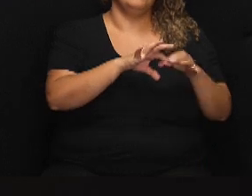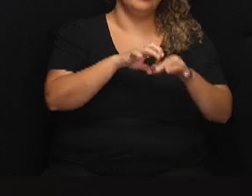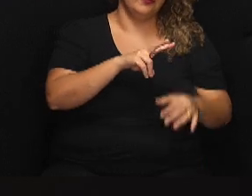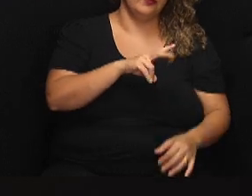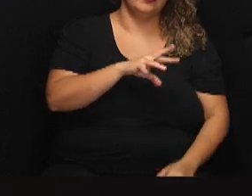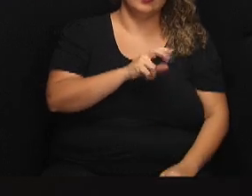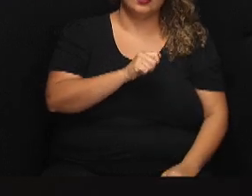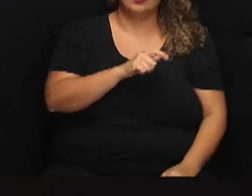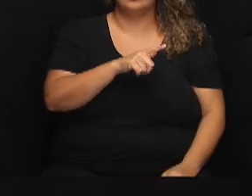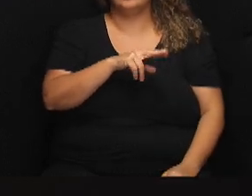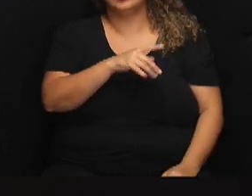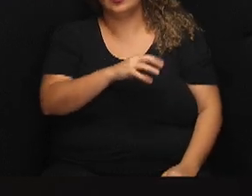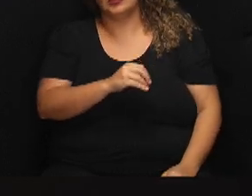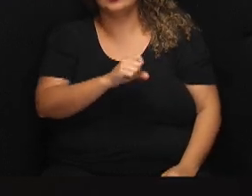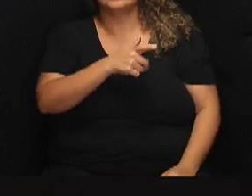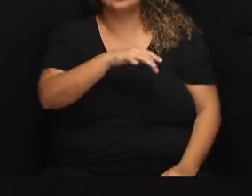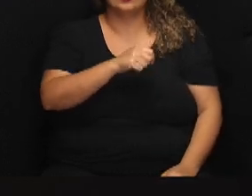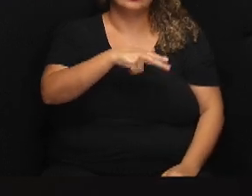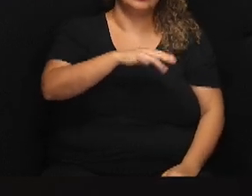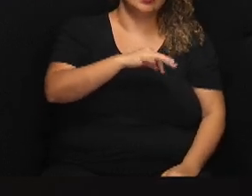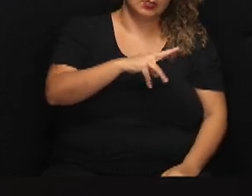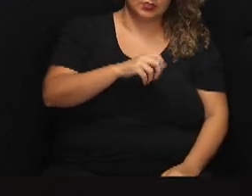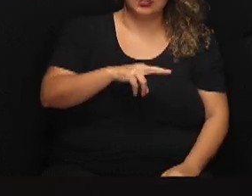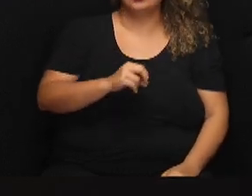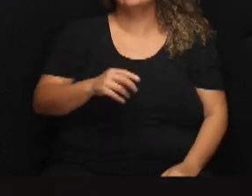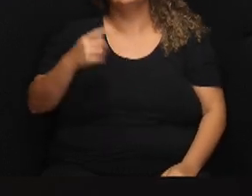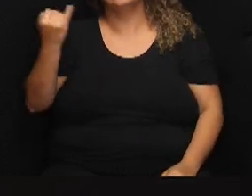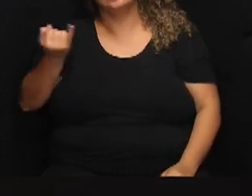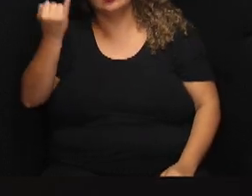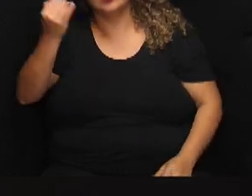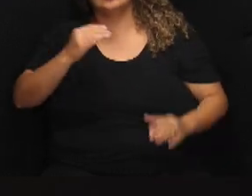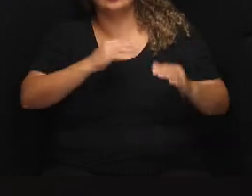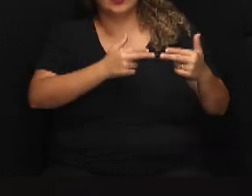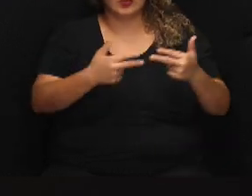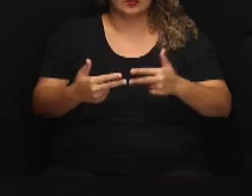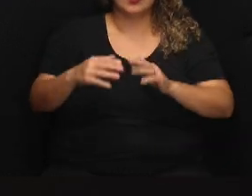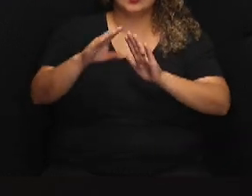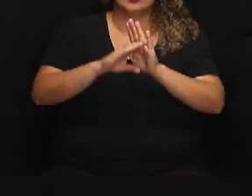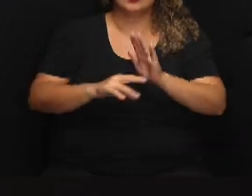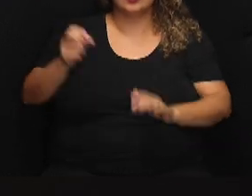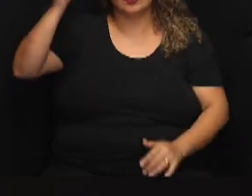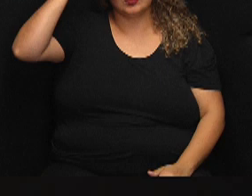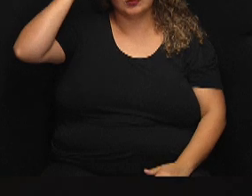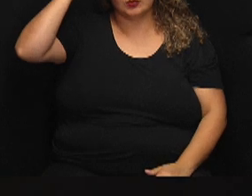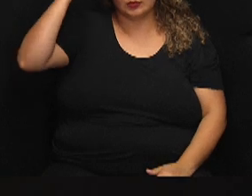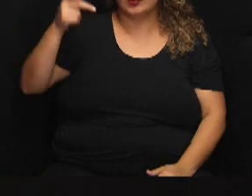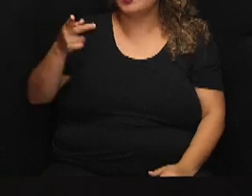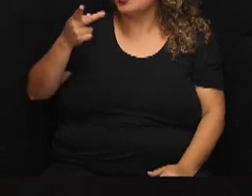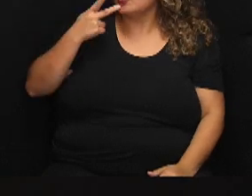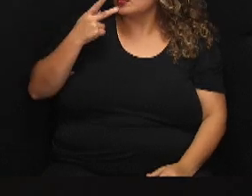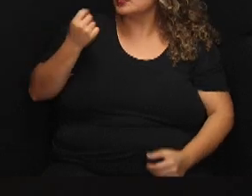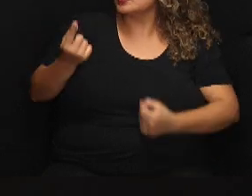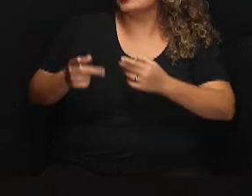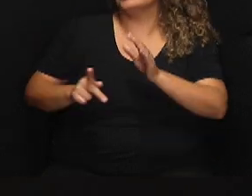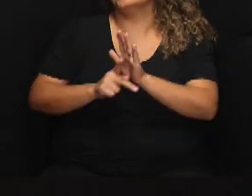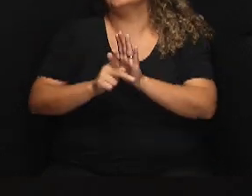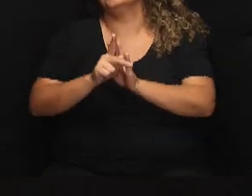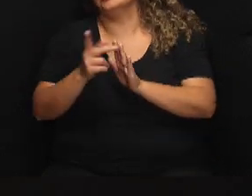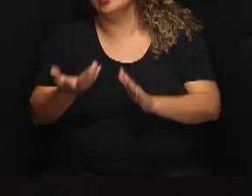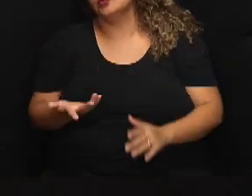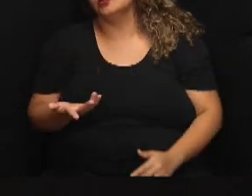muito importante para a gente conseguir, inclusive, cumprir o Plano Municipal de Cultura. Vereador, agora falando, né, de alguns projetos, de